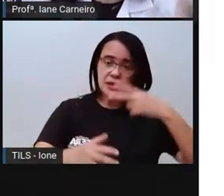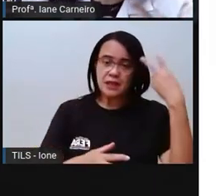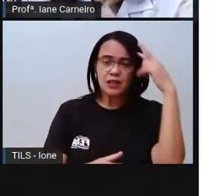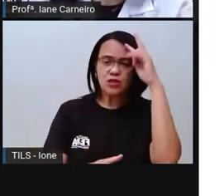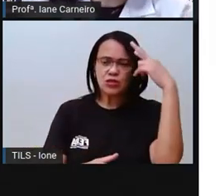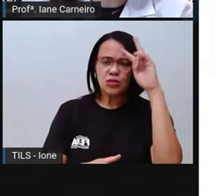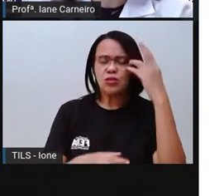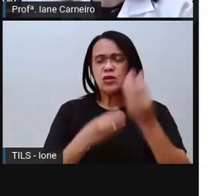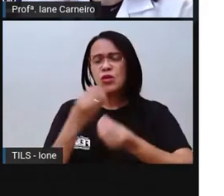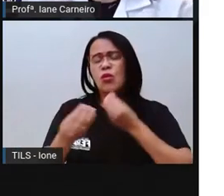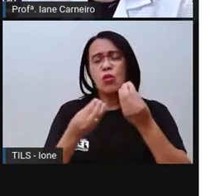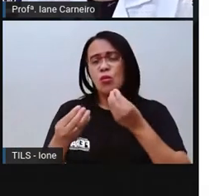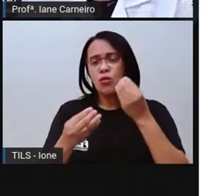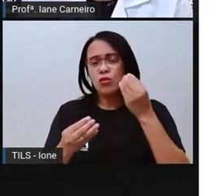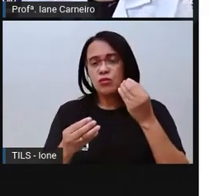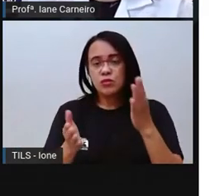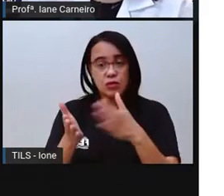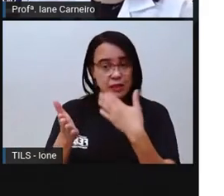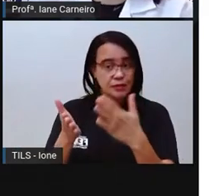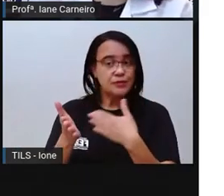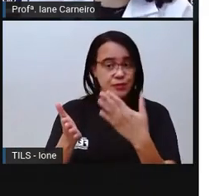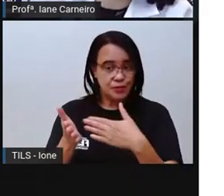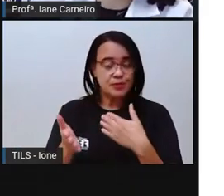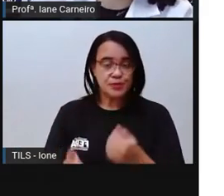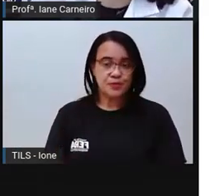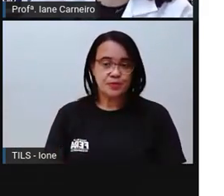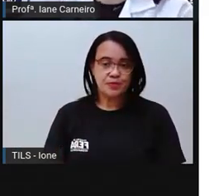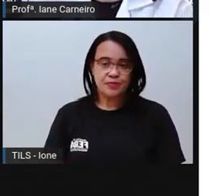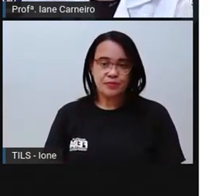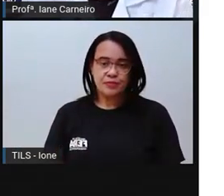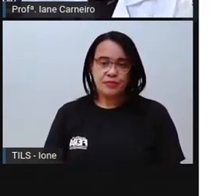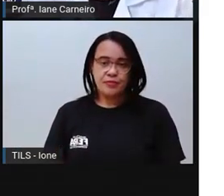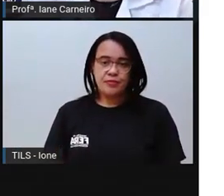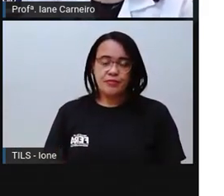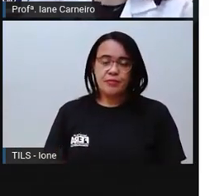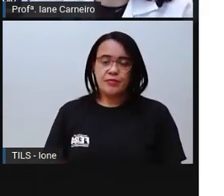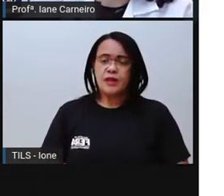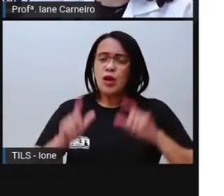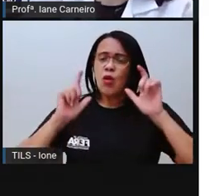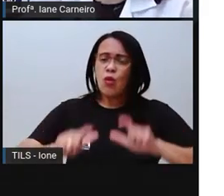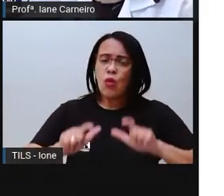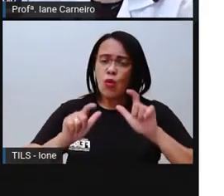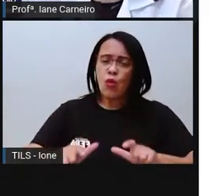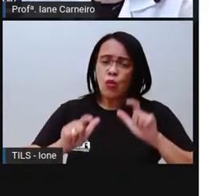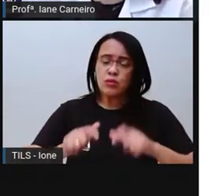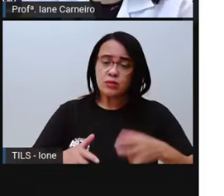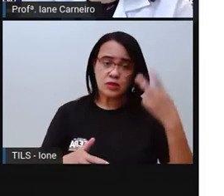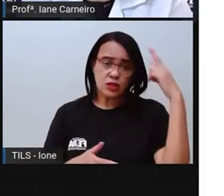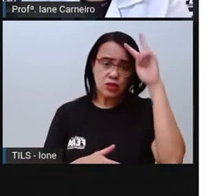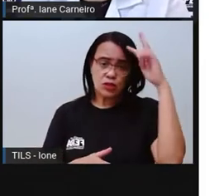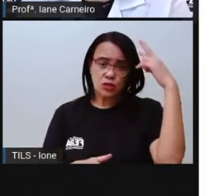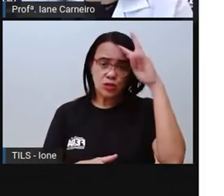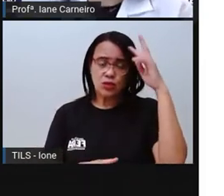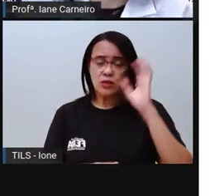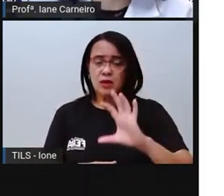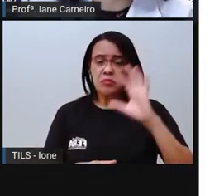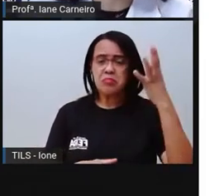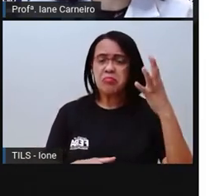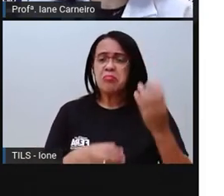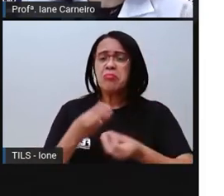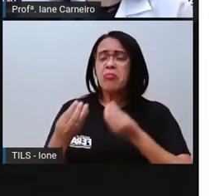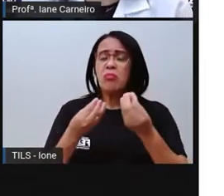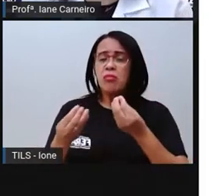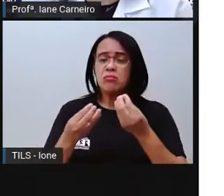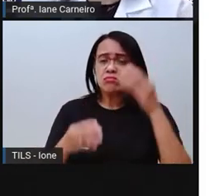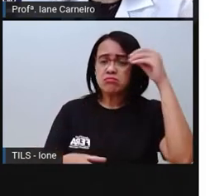esse livro fala. Então, para começar, ó, onde acontece a história contada no livro?